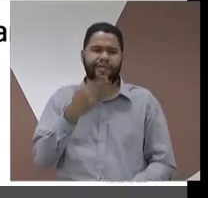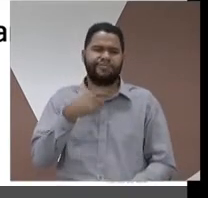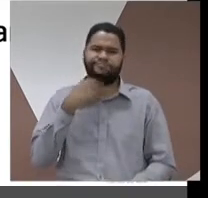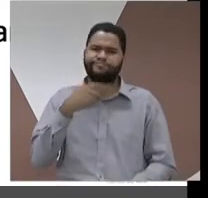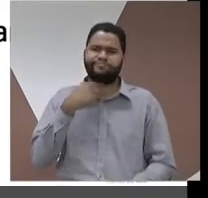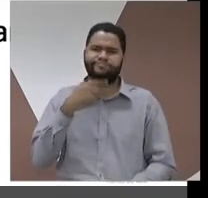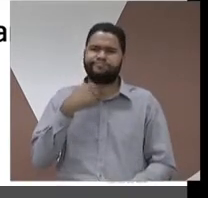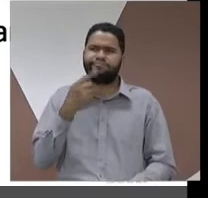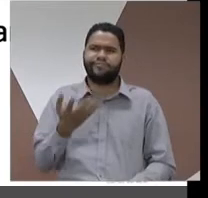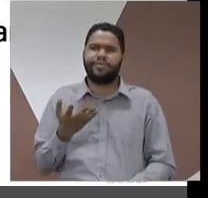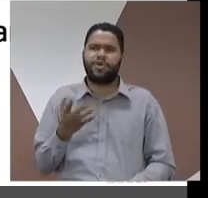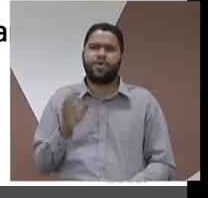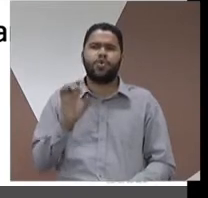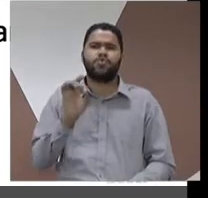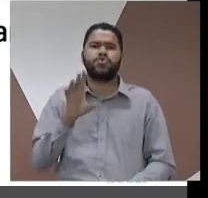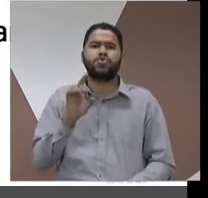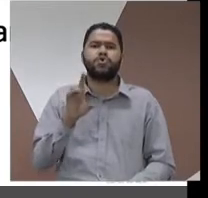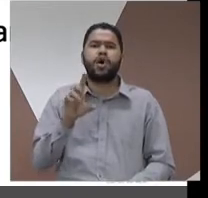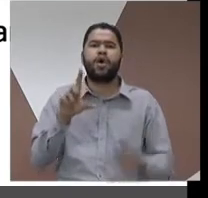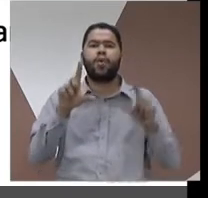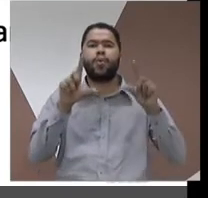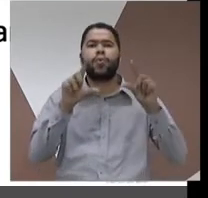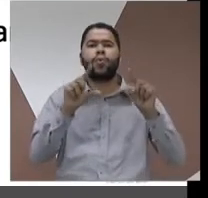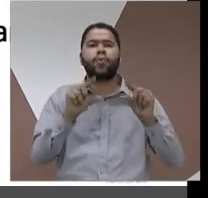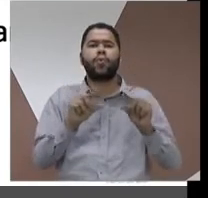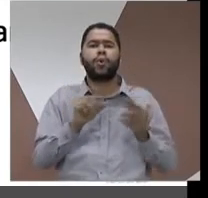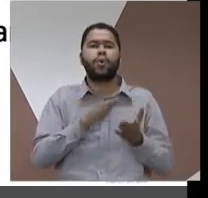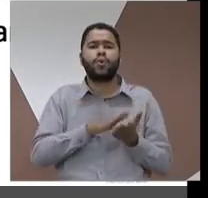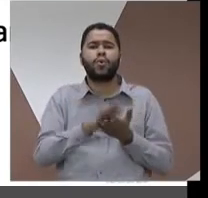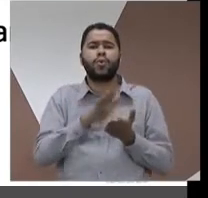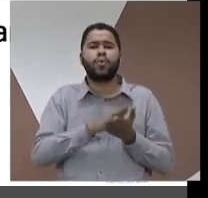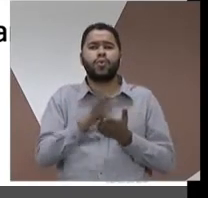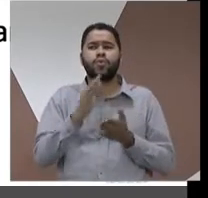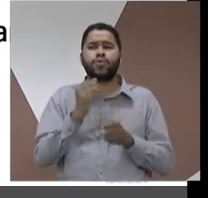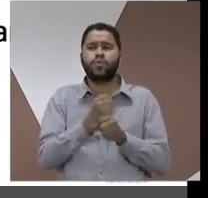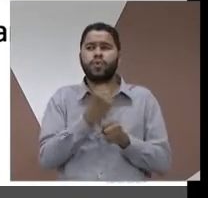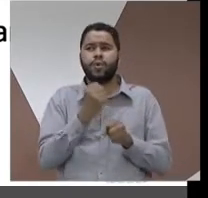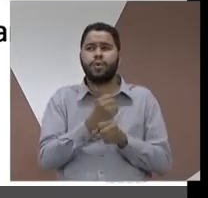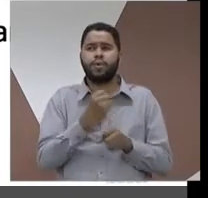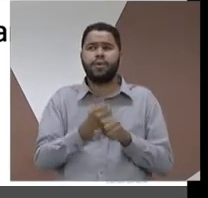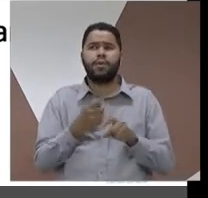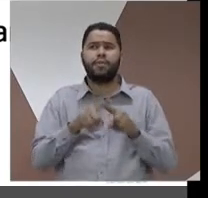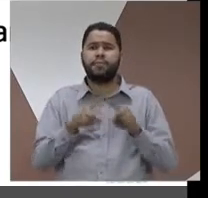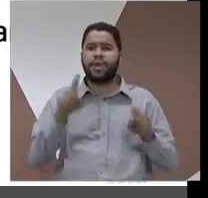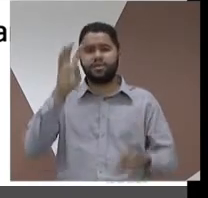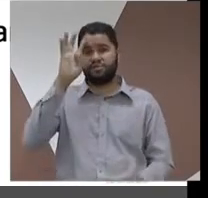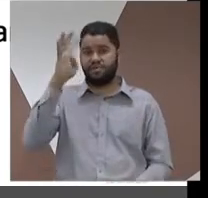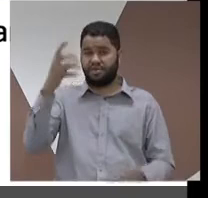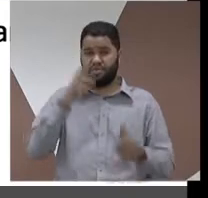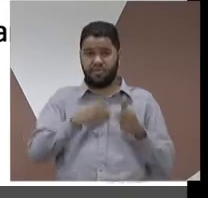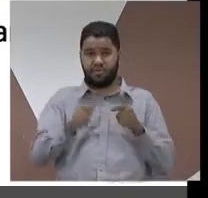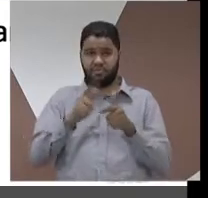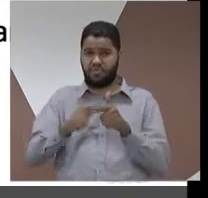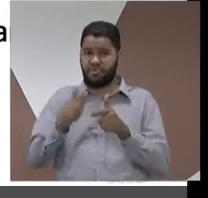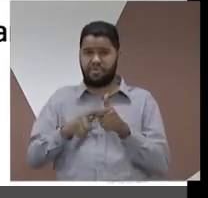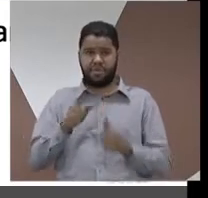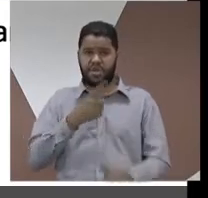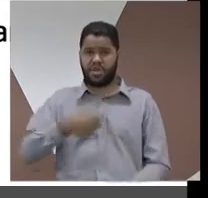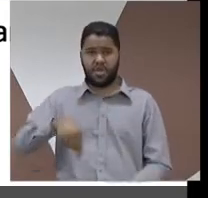Vai servir para diminuir os custos da obra, mas não resolver o problema